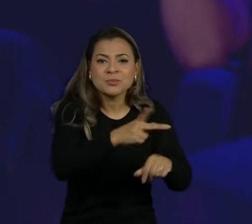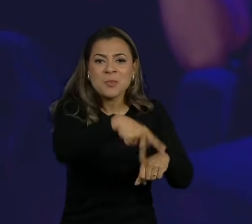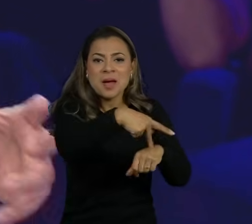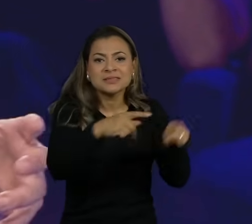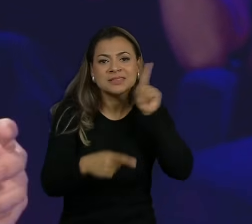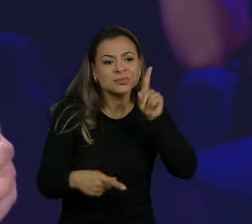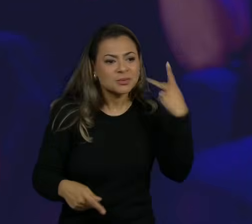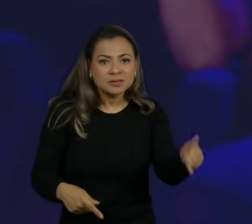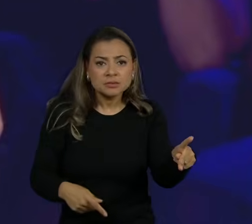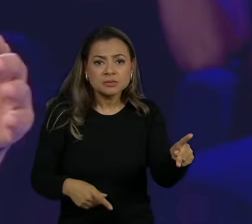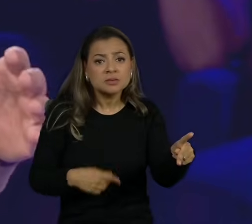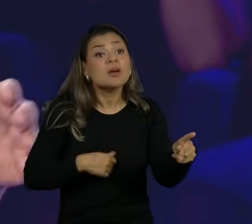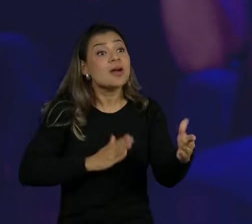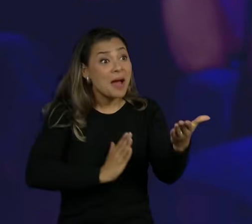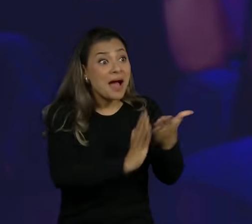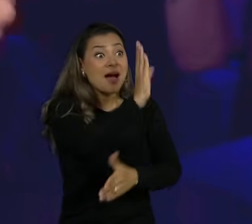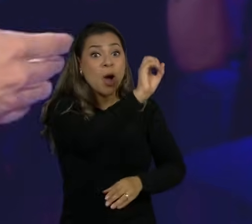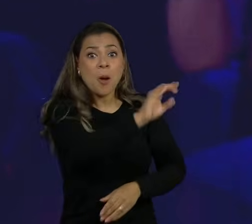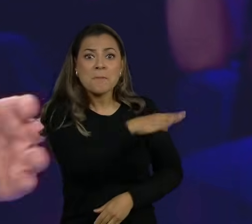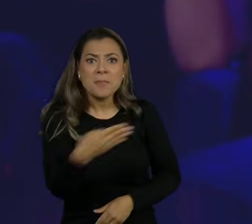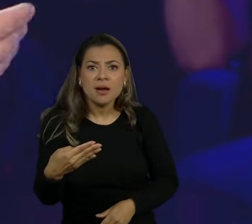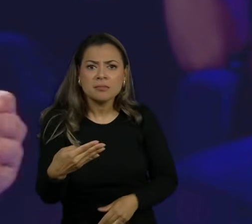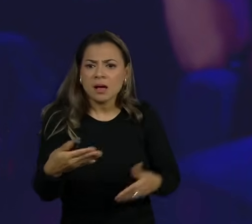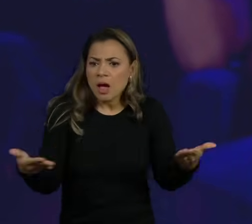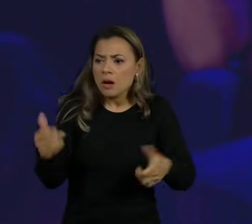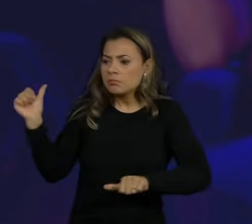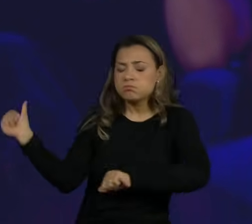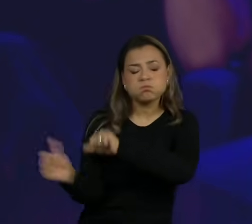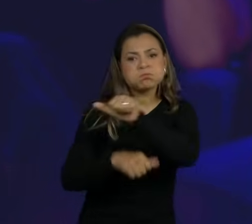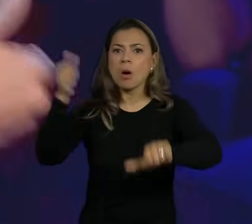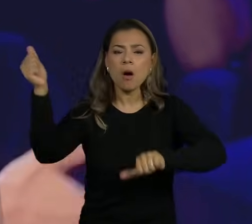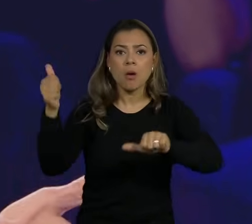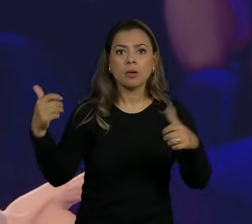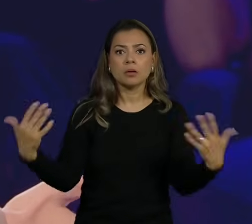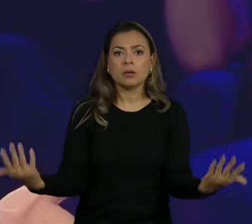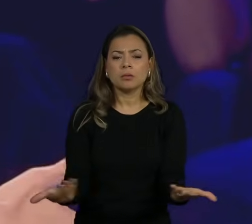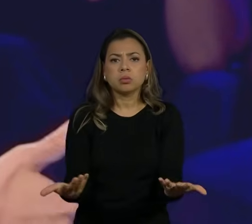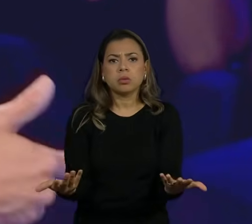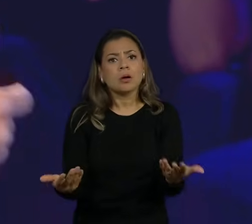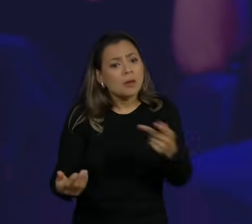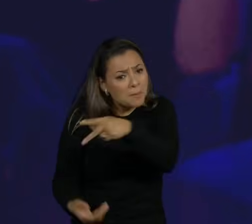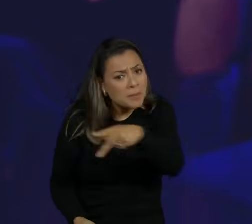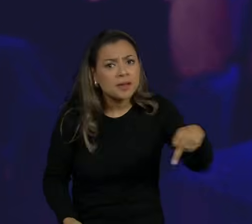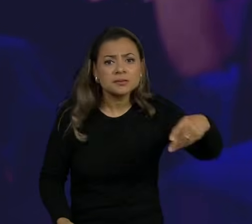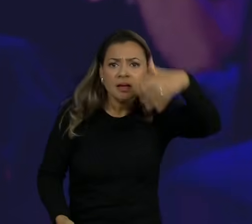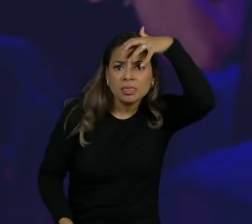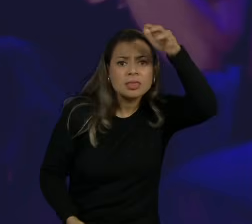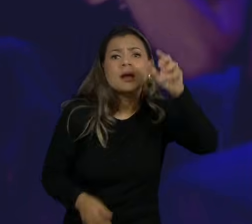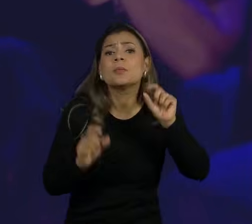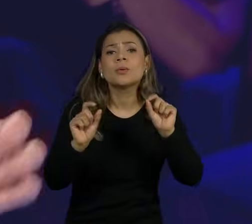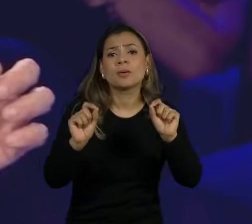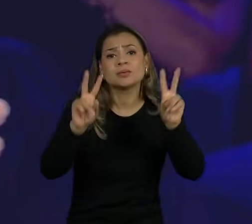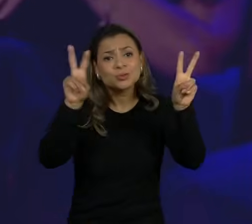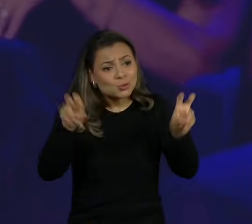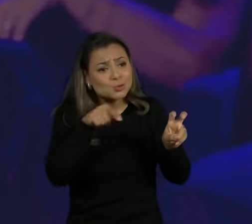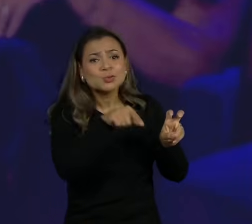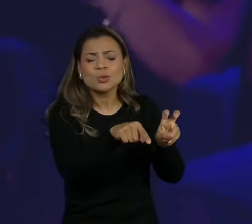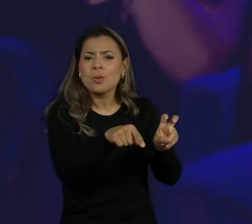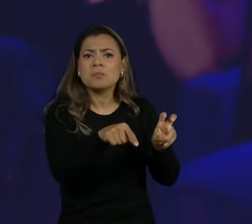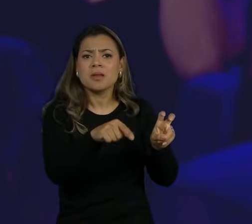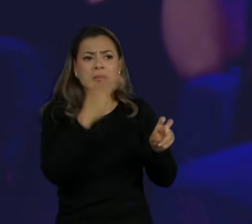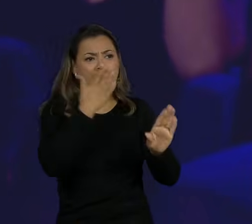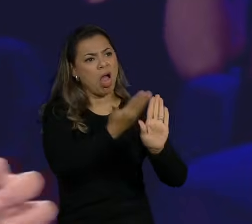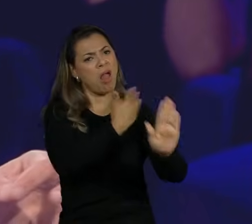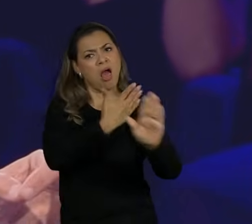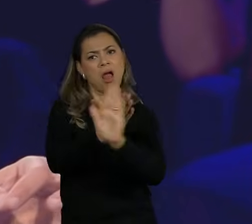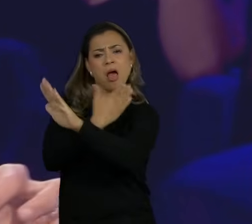repente, elege e agora, né, depois de um interregno, volta com o presidente falando sobre isso. A história é cíclica, as